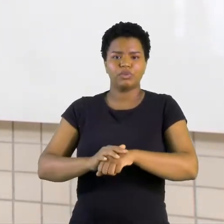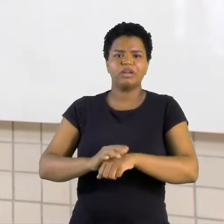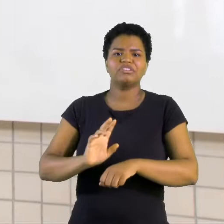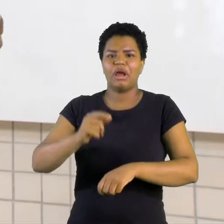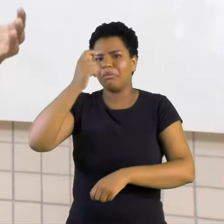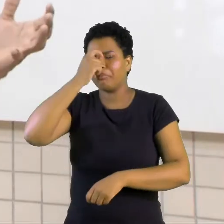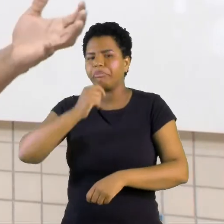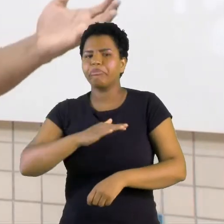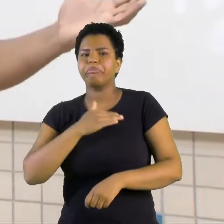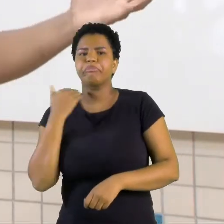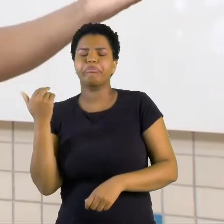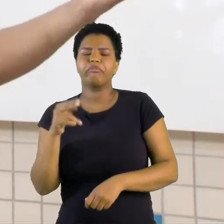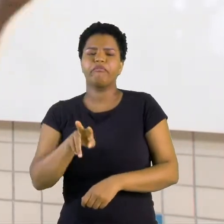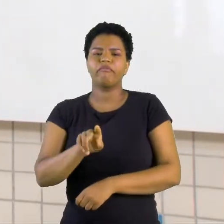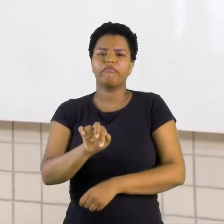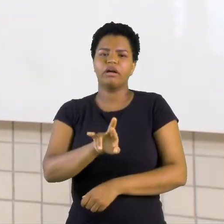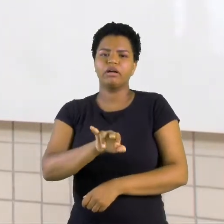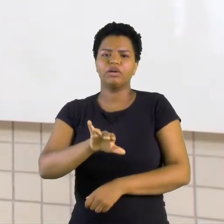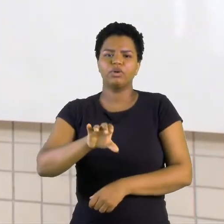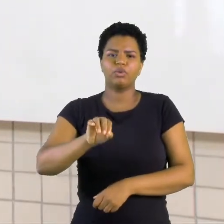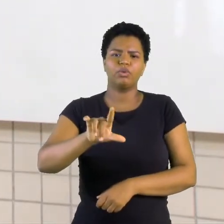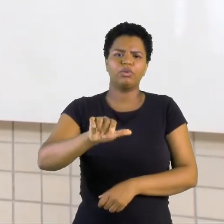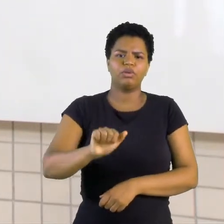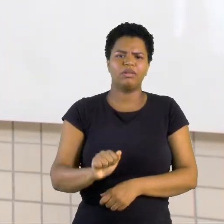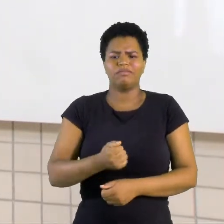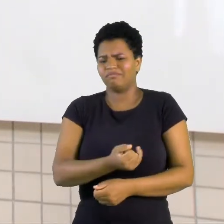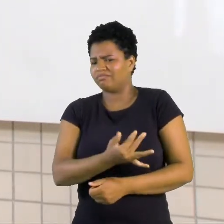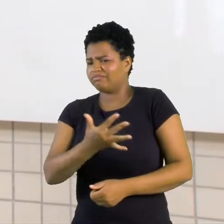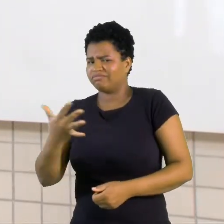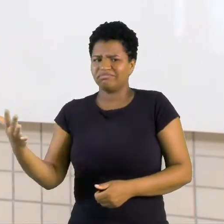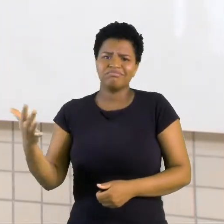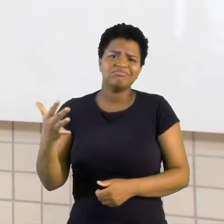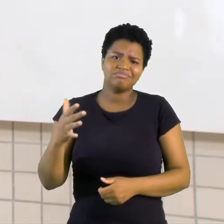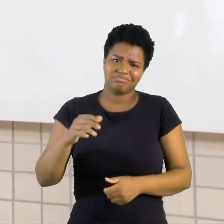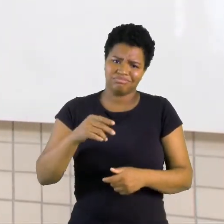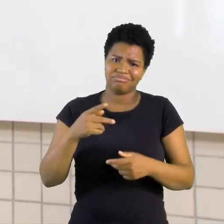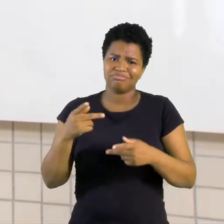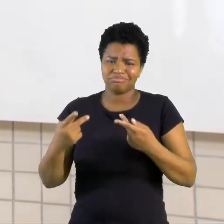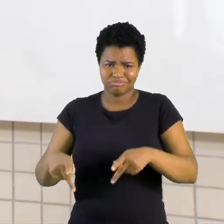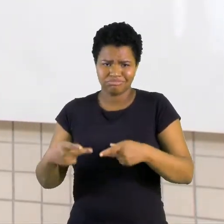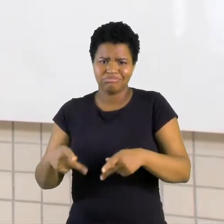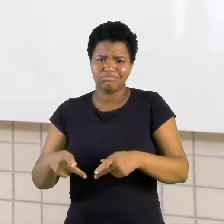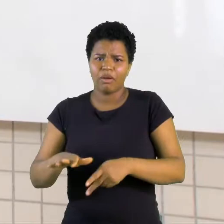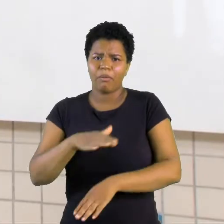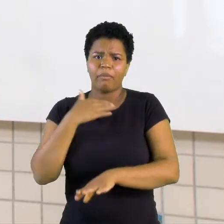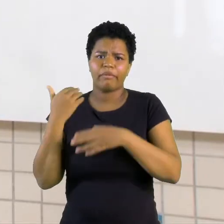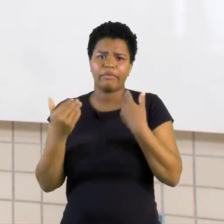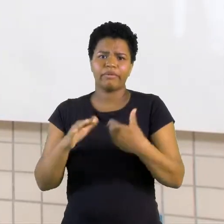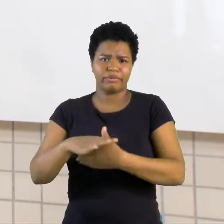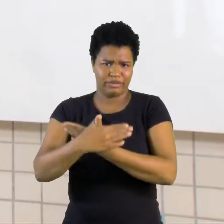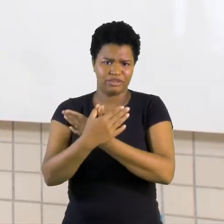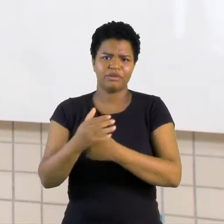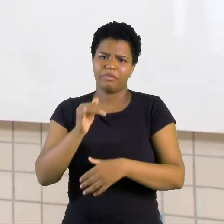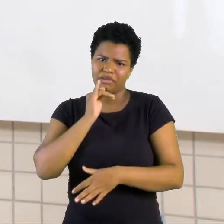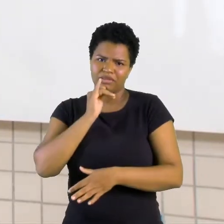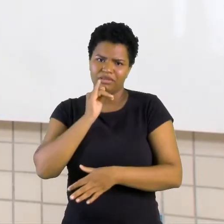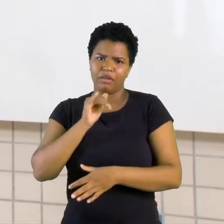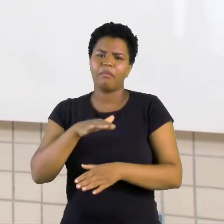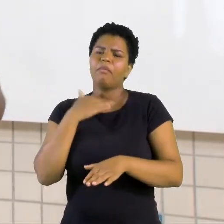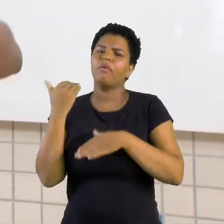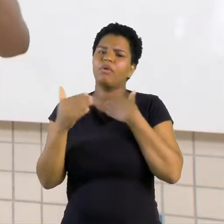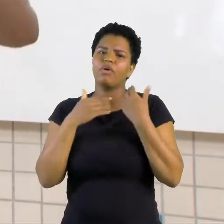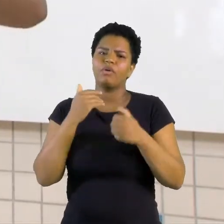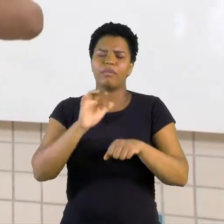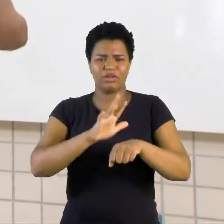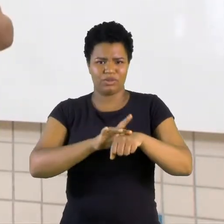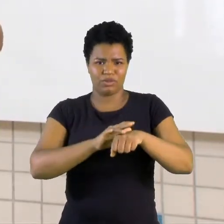varíola, e centenas de nativos, principalmente os astecas, eles foram dizimados por conta das doenças trazidas pelos europeus. Os